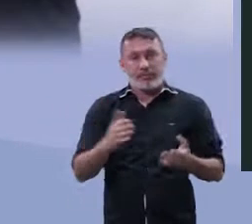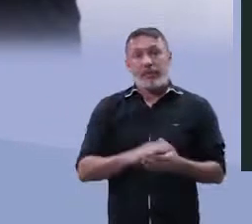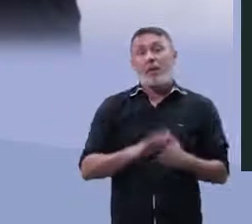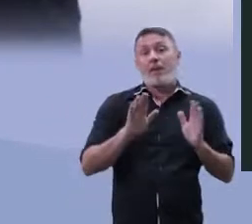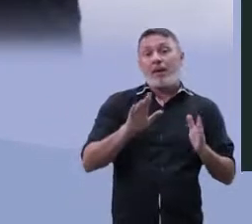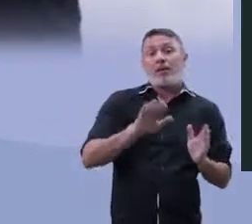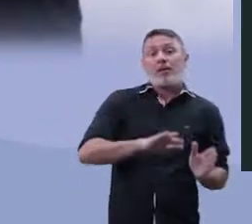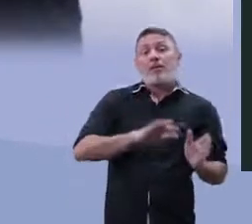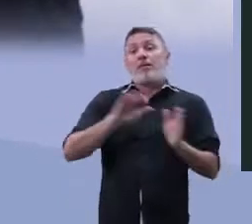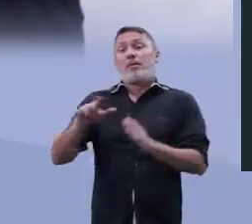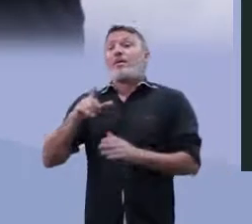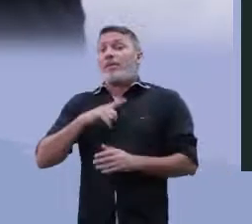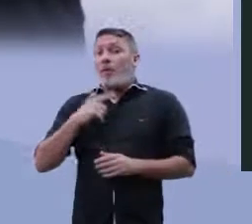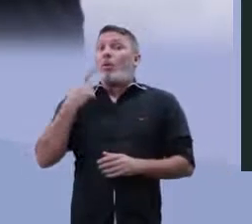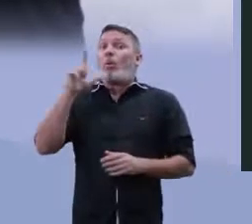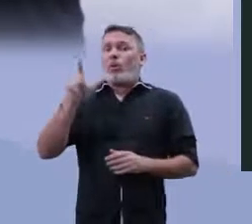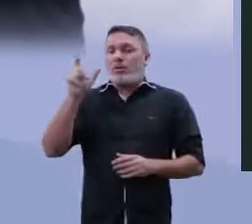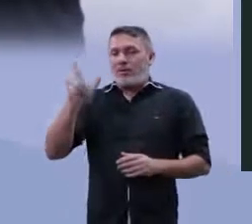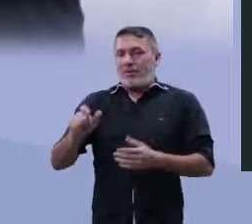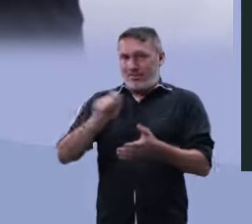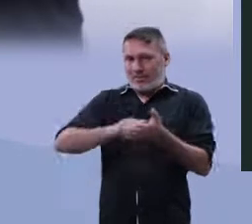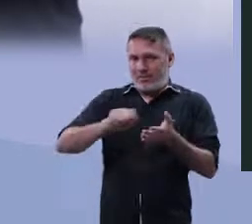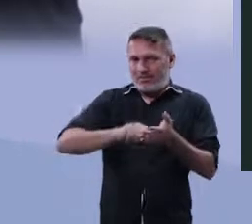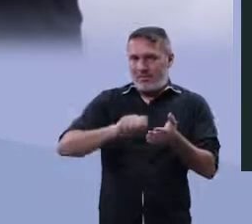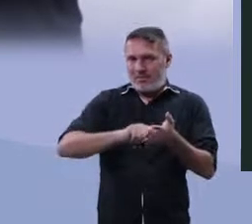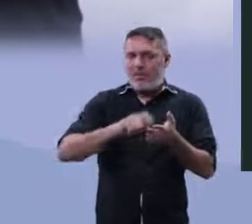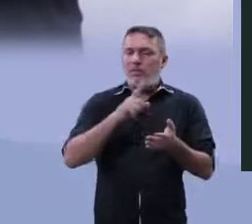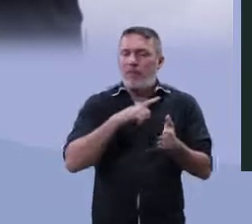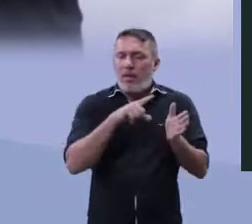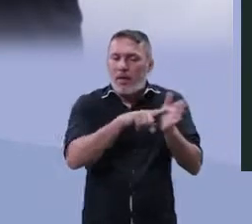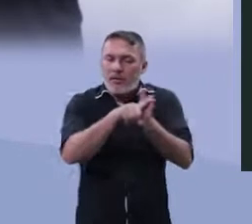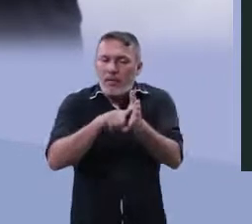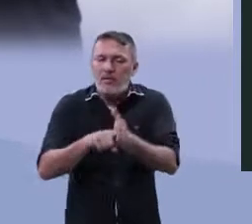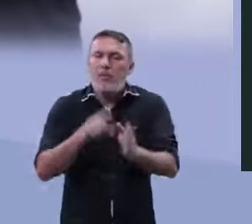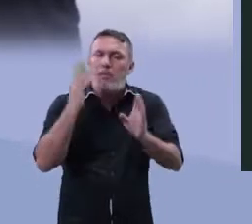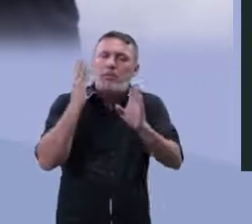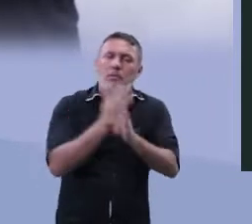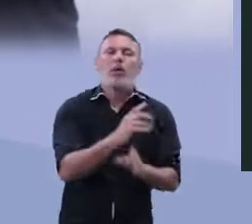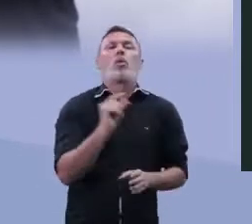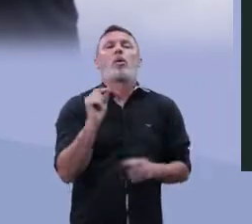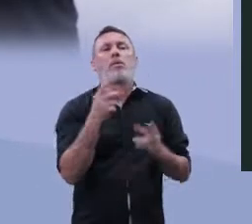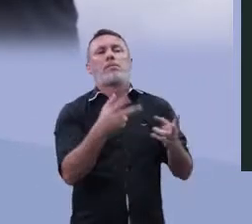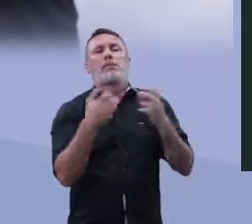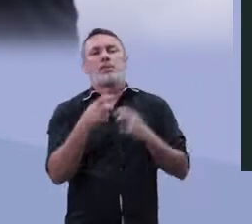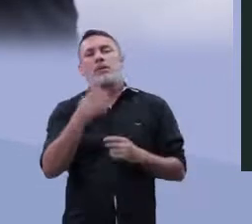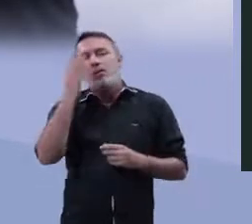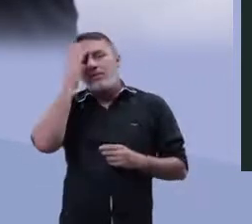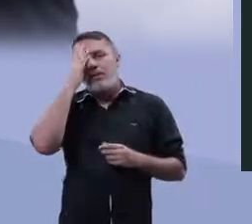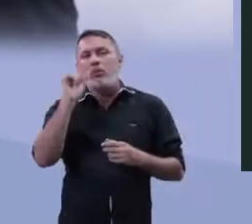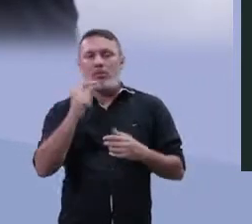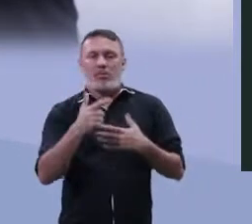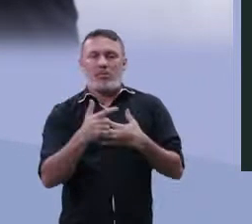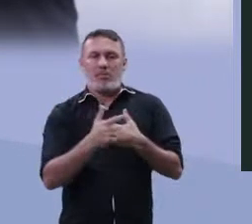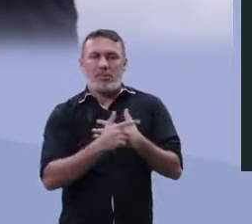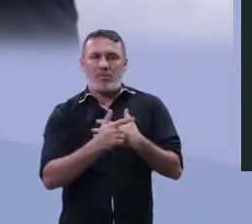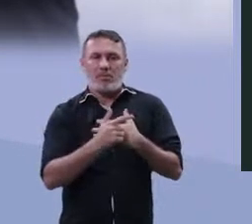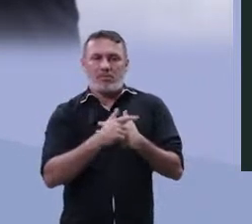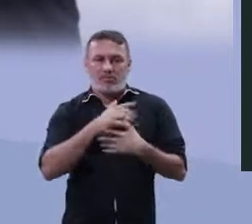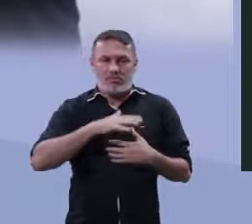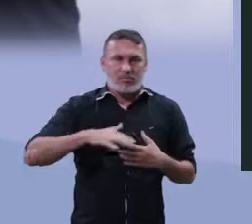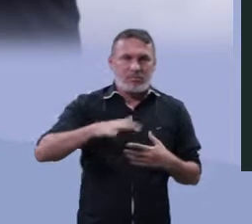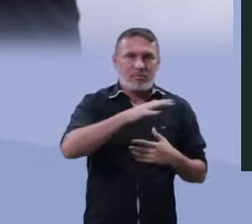tem um outro elemento na análise do Caio Prado Júnior, né? Que é a percepção de que o